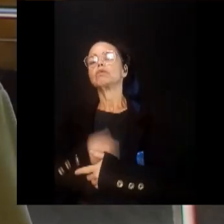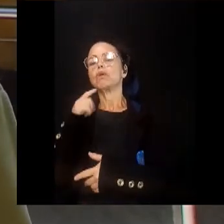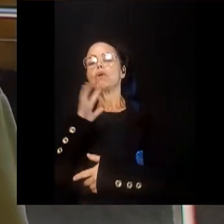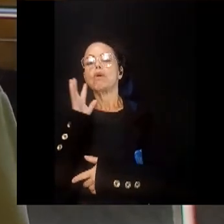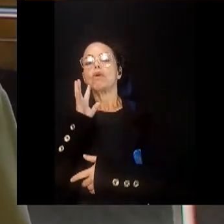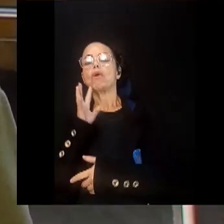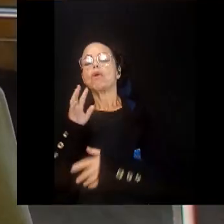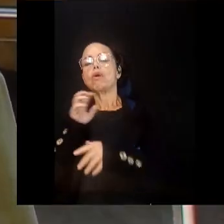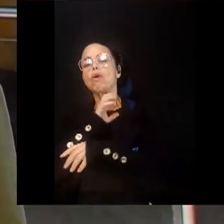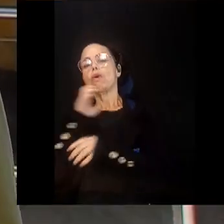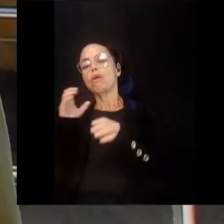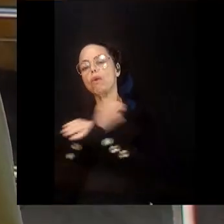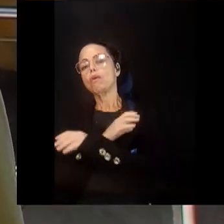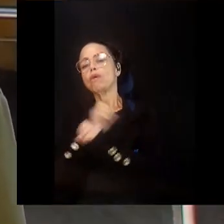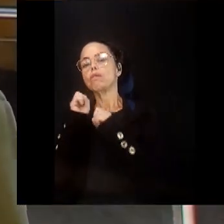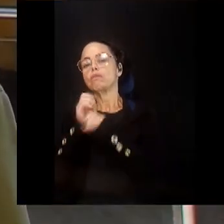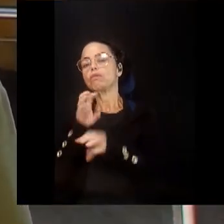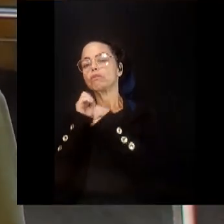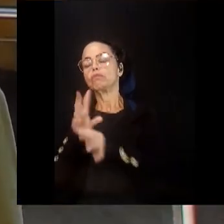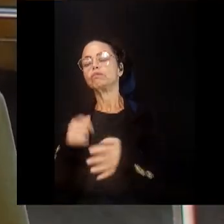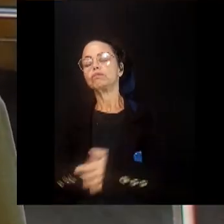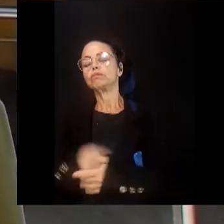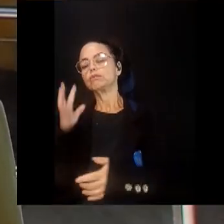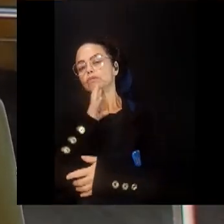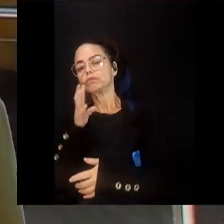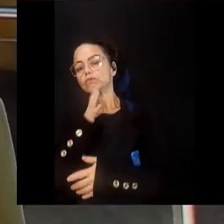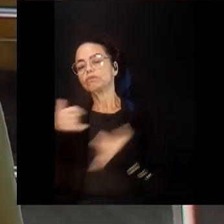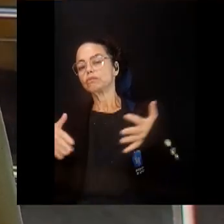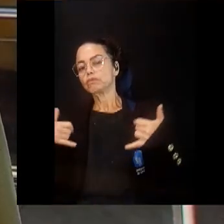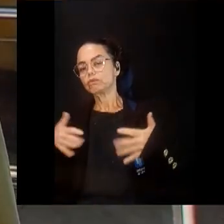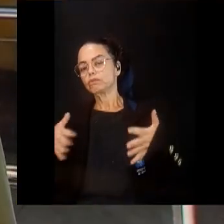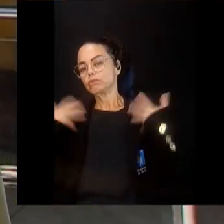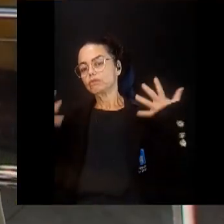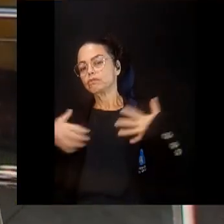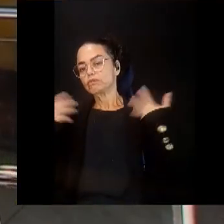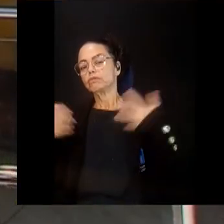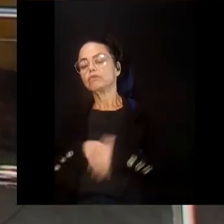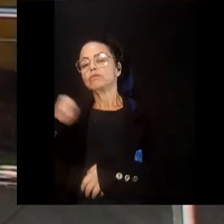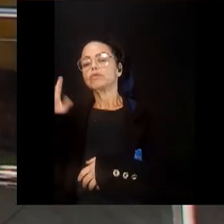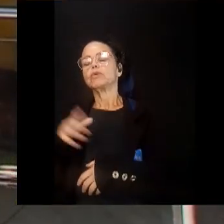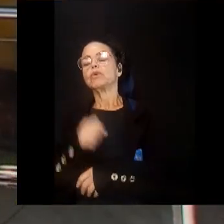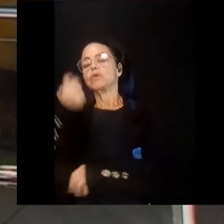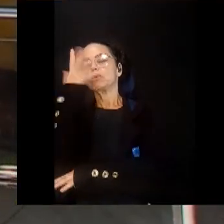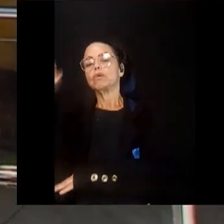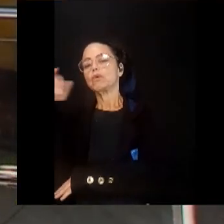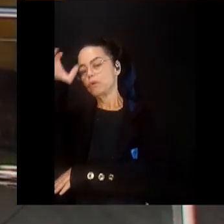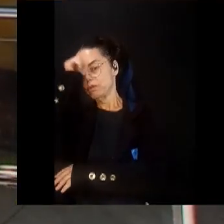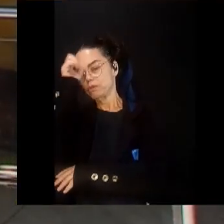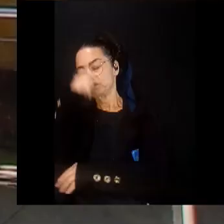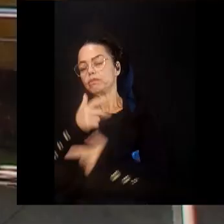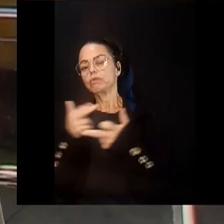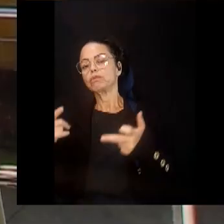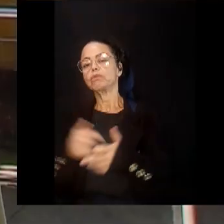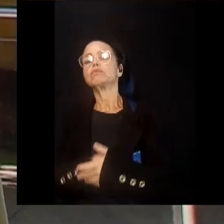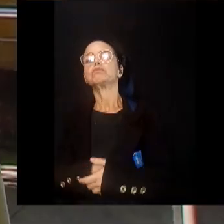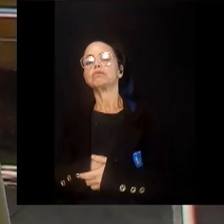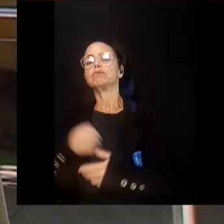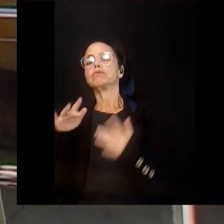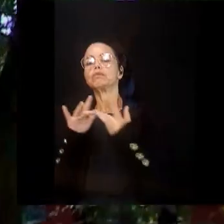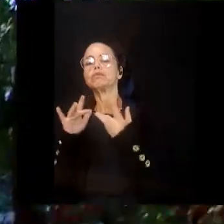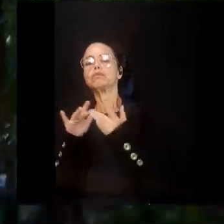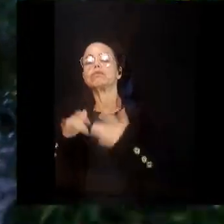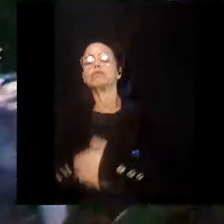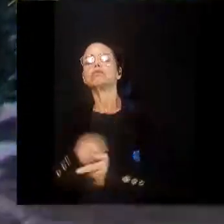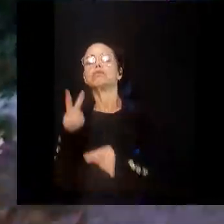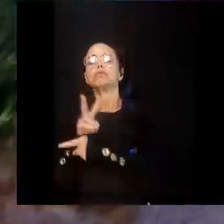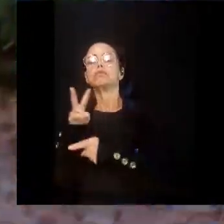né? Além de conhecer, se divertir, ela também sai do parque aprendendo muitas coisas relacionadas à conservação do meio